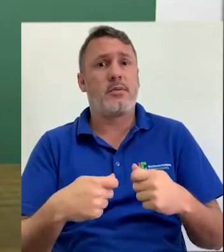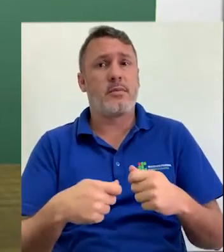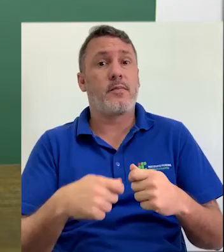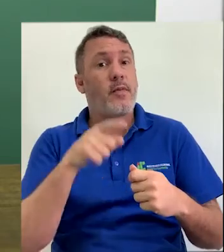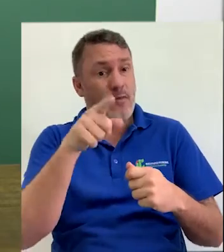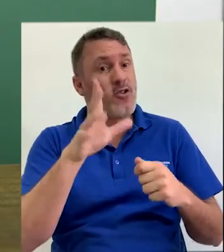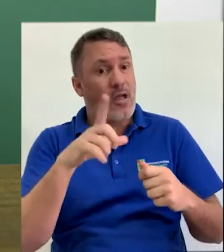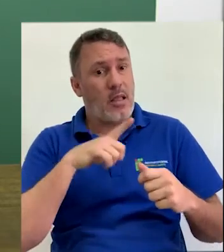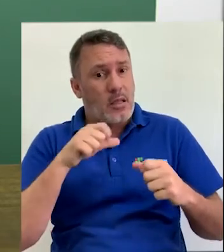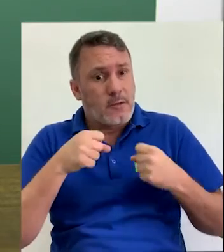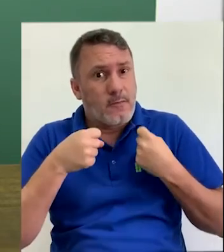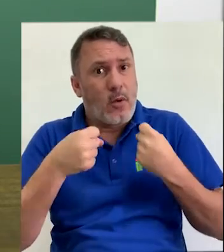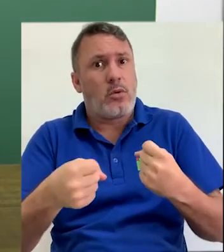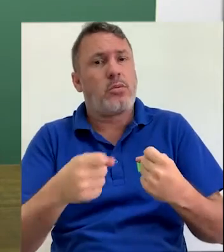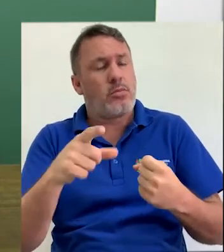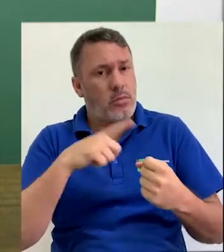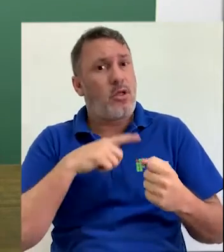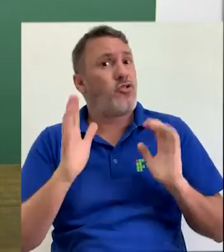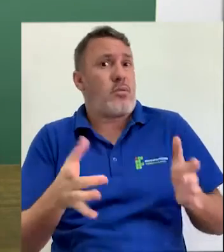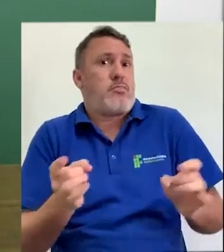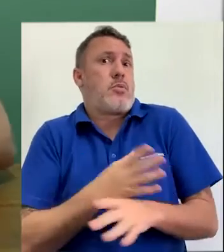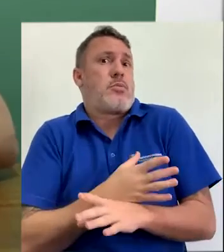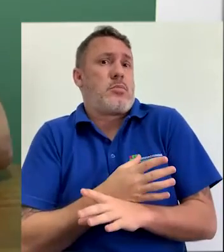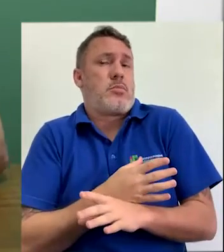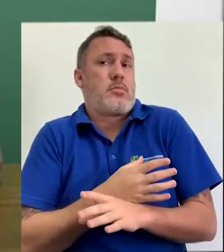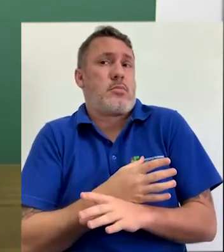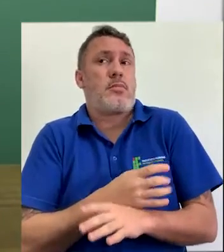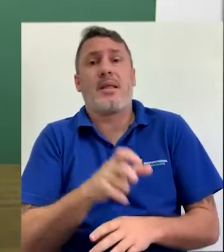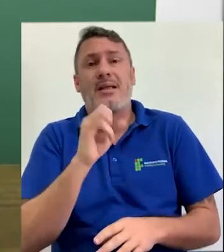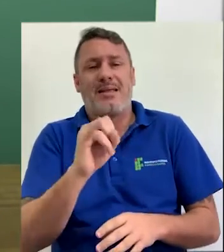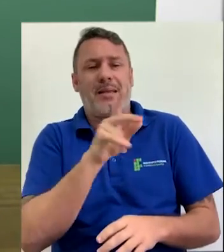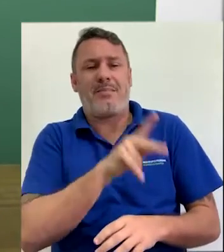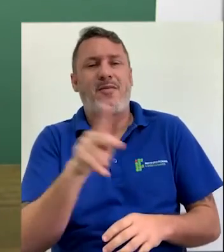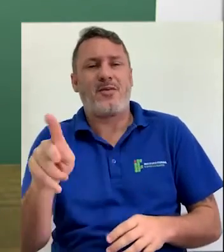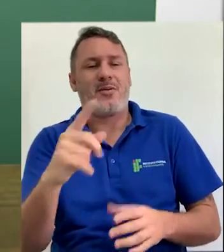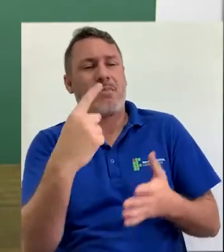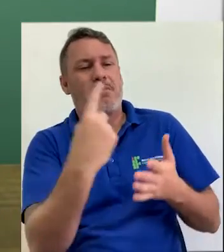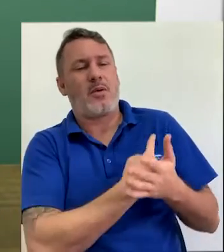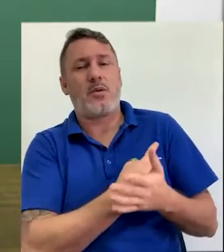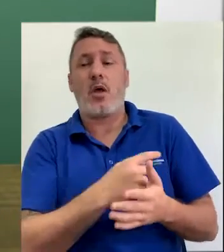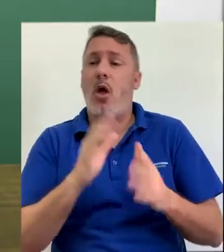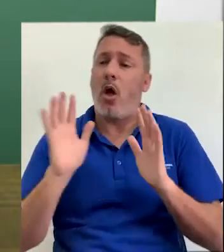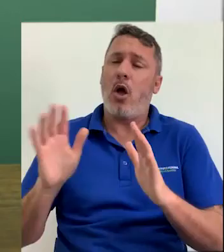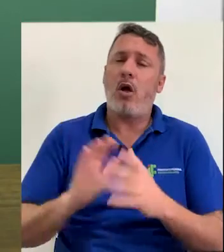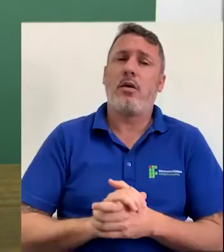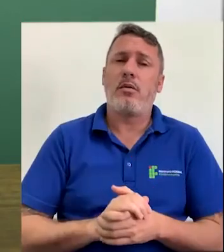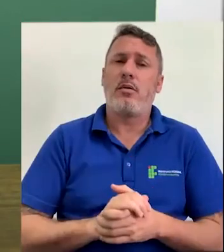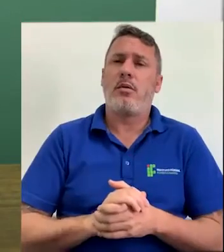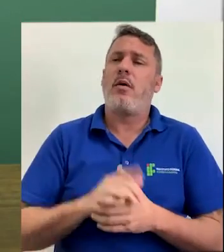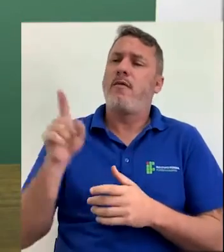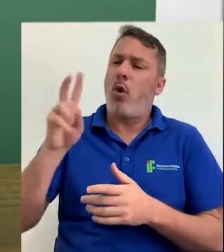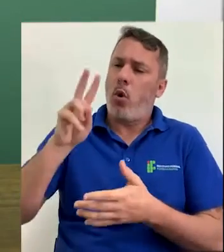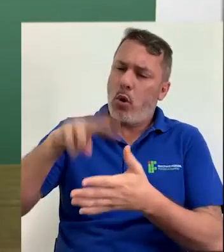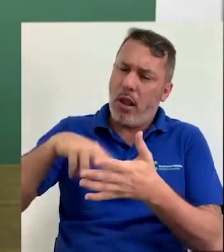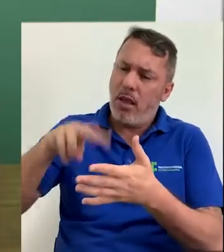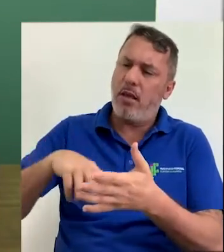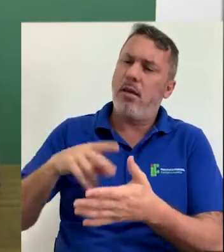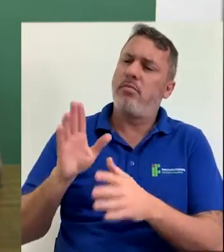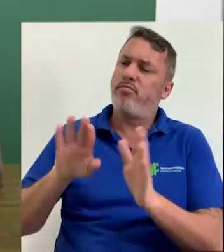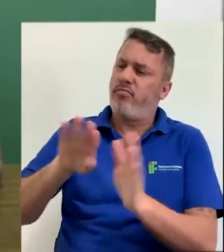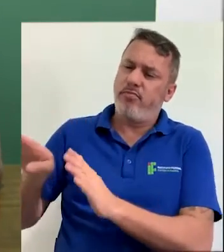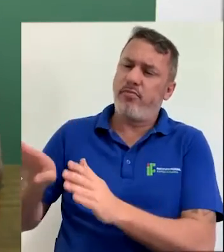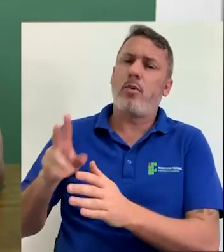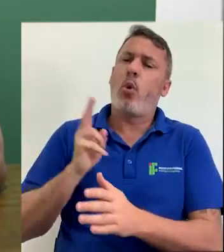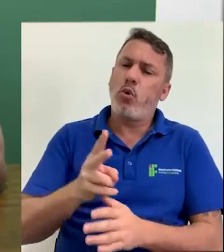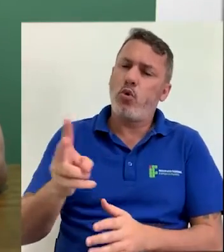esforço você já está tendo. Se o seu professor falar assim: faz o seguinte, continua lendo, continua